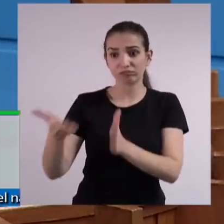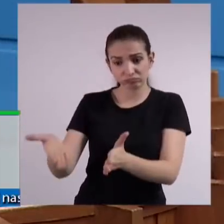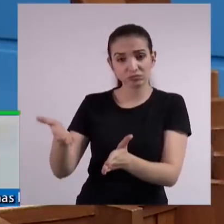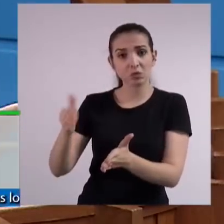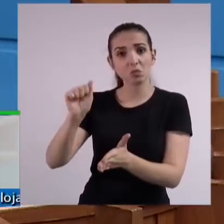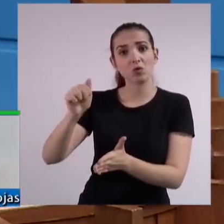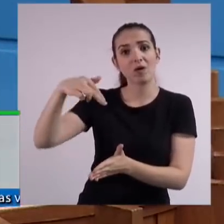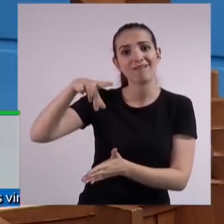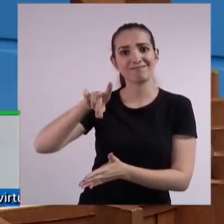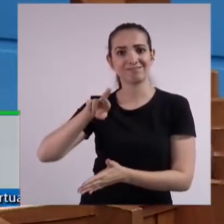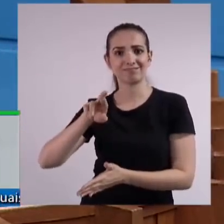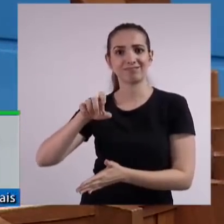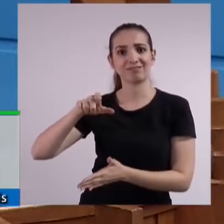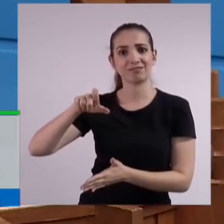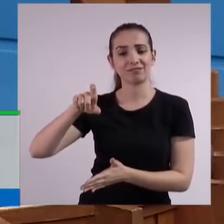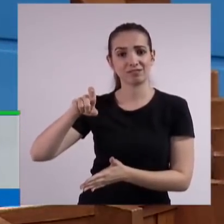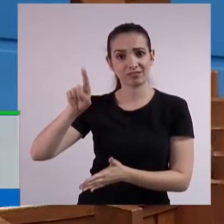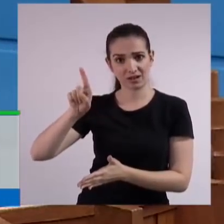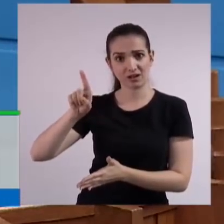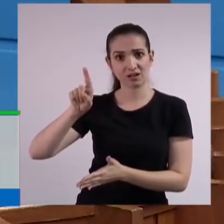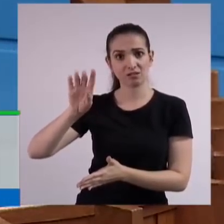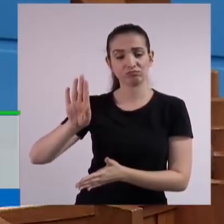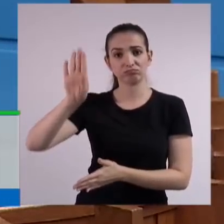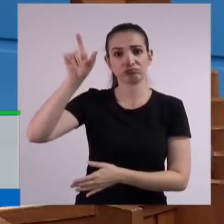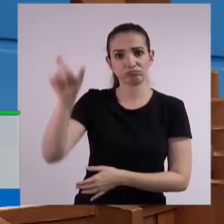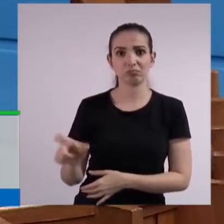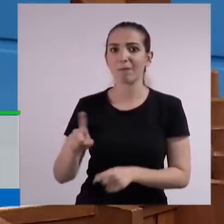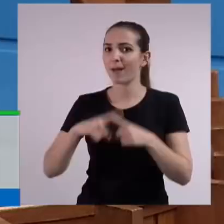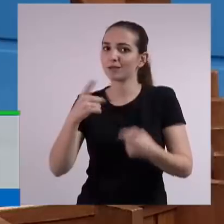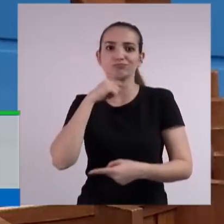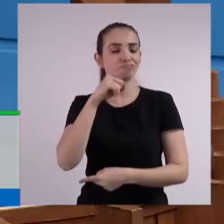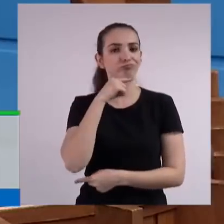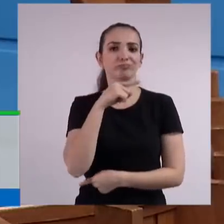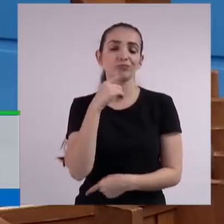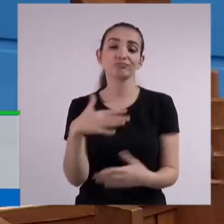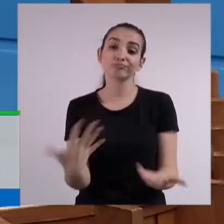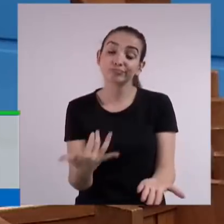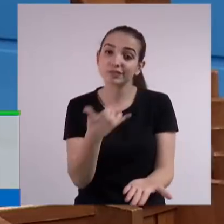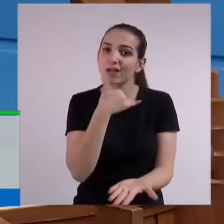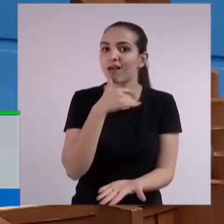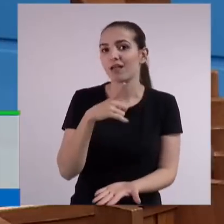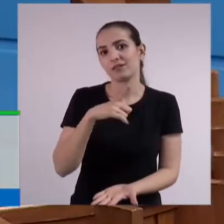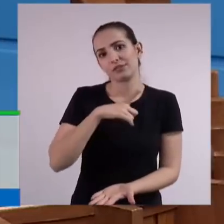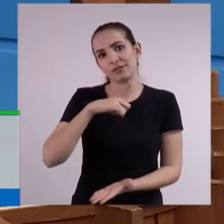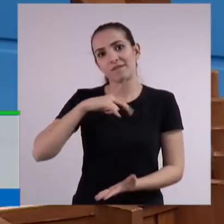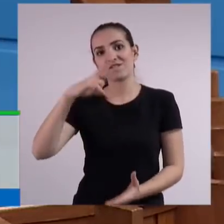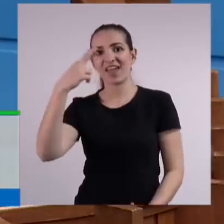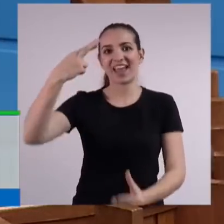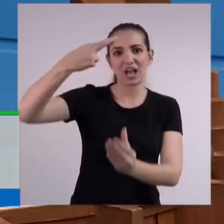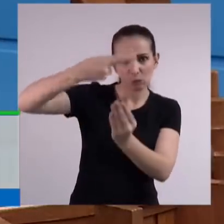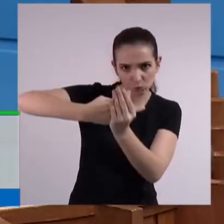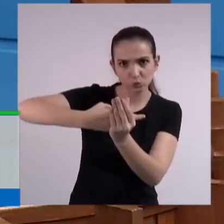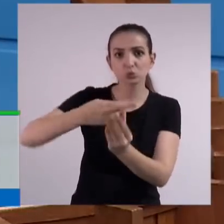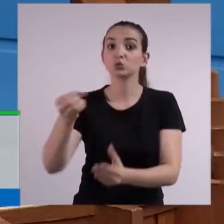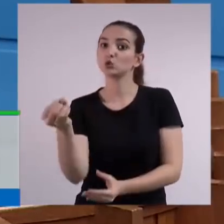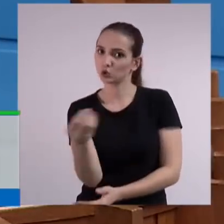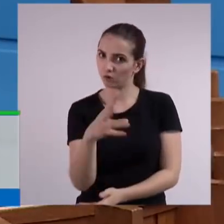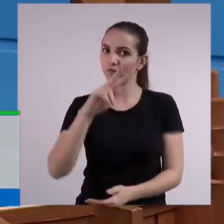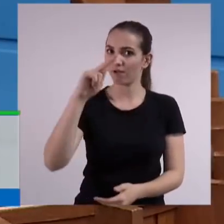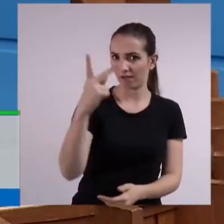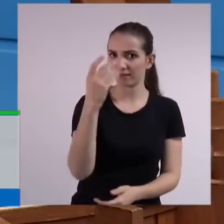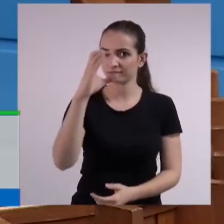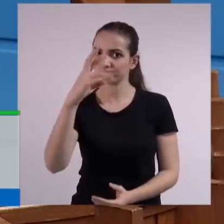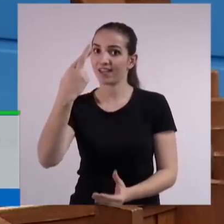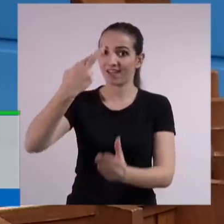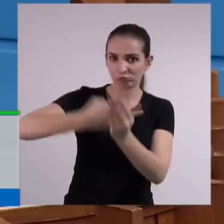foi isso que aconteceu. Obviamente, houve a interposição em seguida de um novo habeas corpus junto